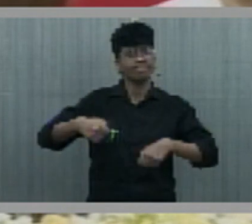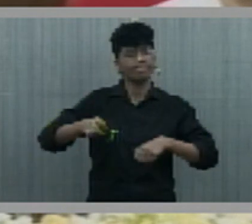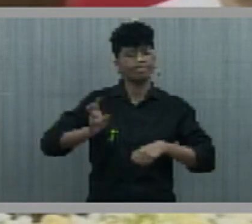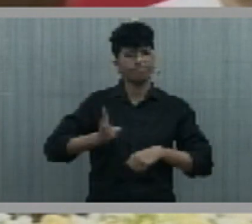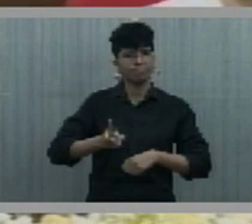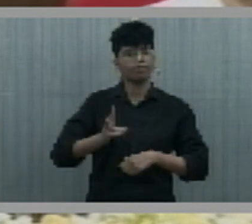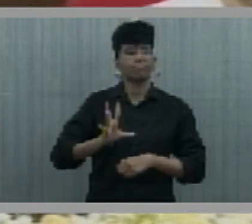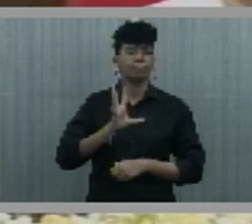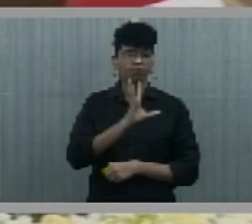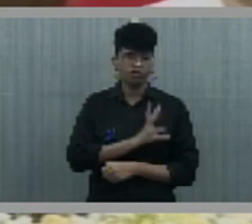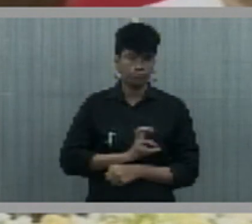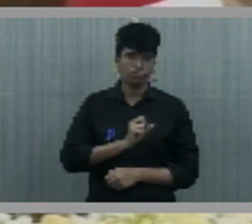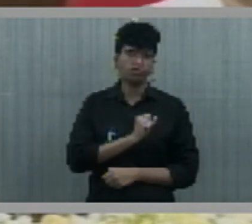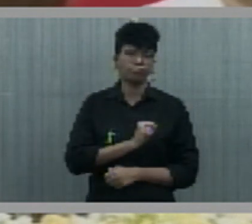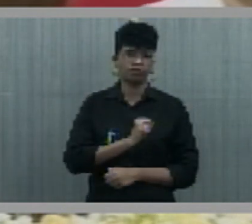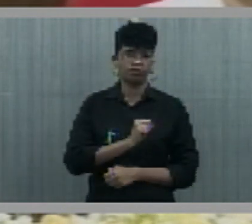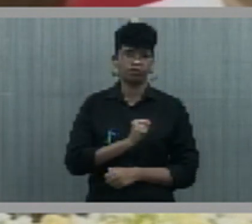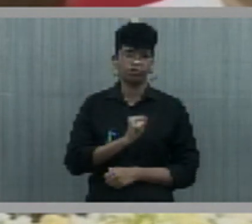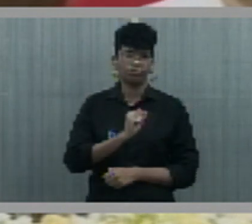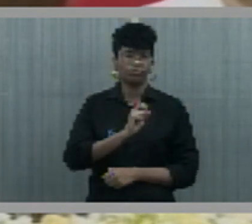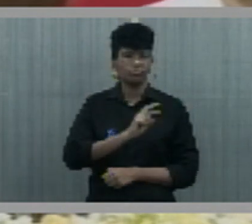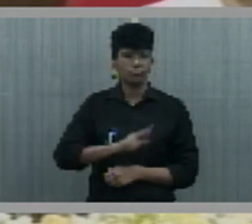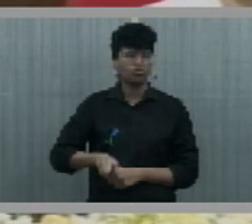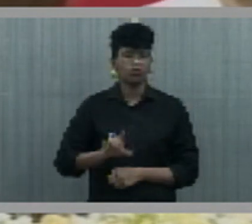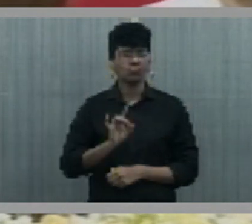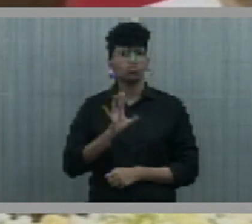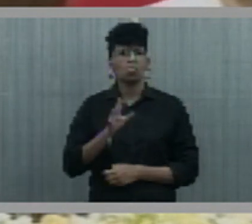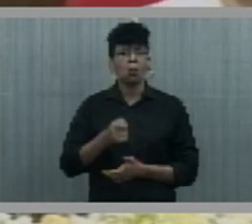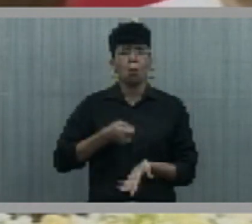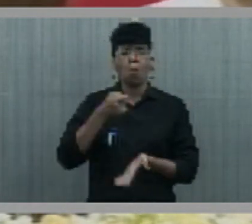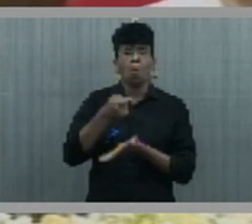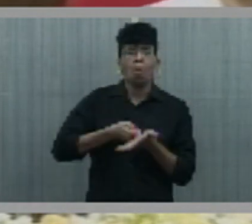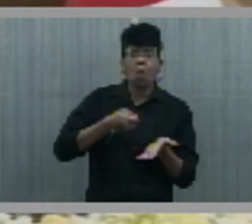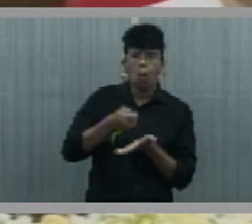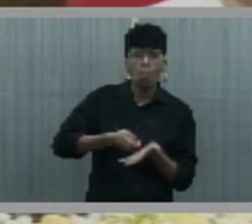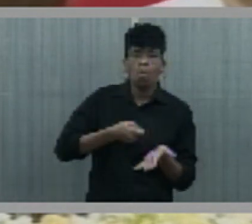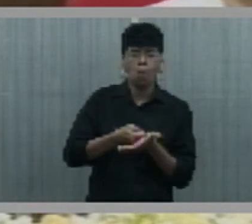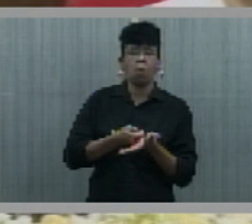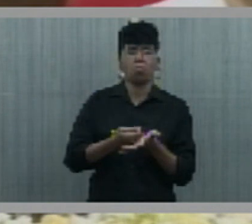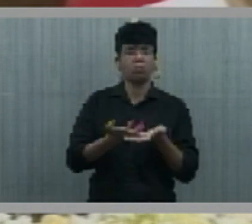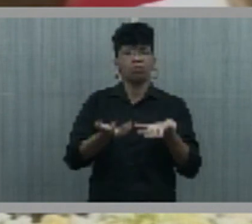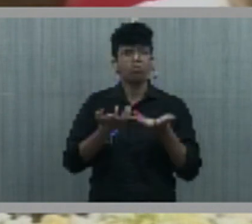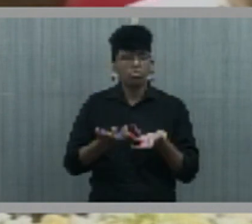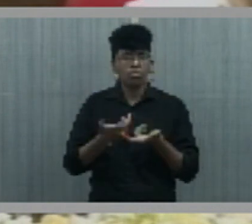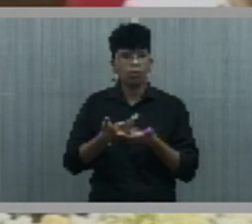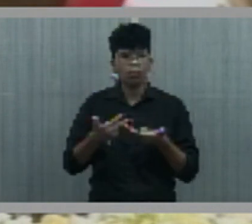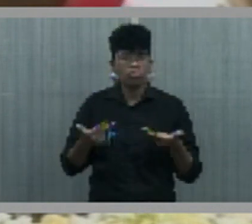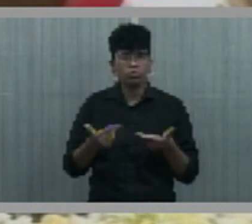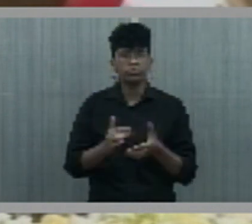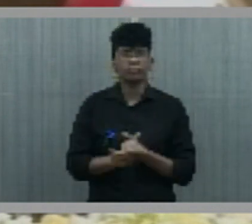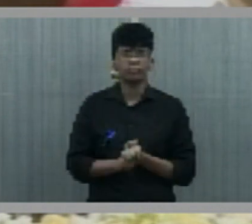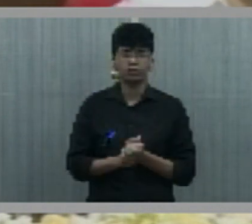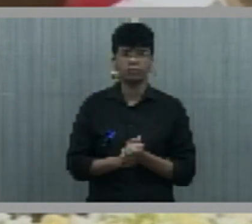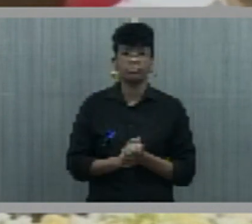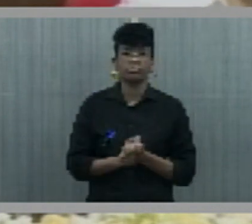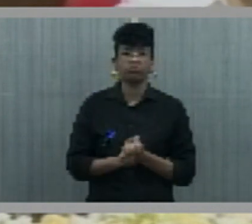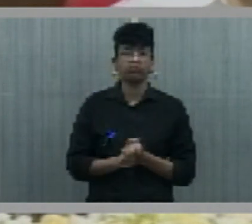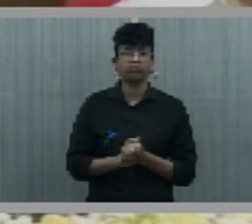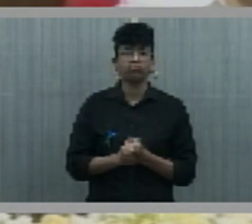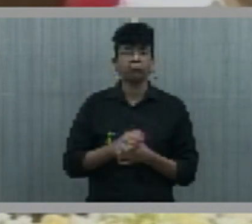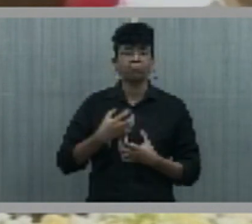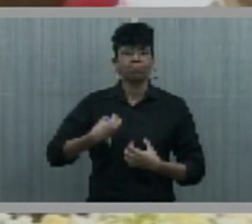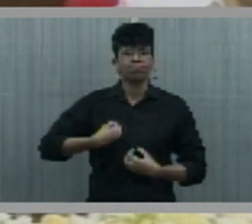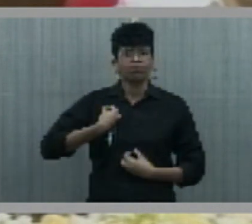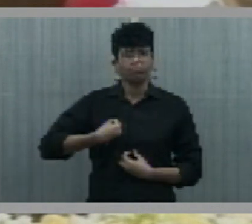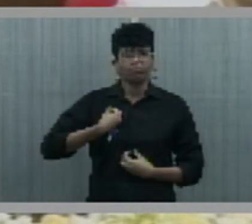o amor, e não para exigir recompensas especiais. O espírito que deve